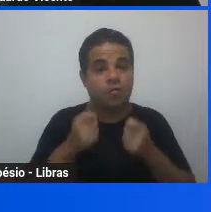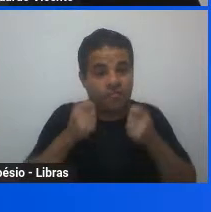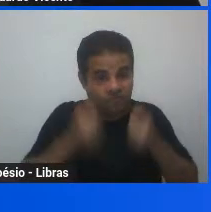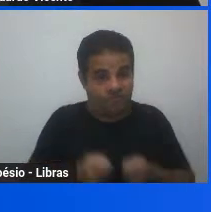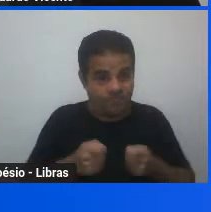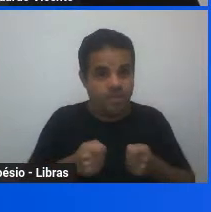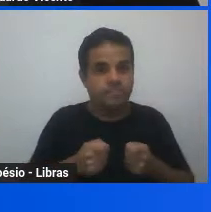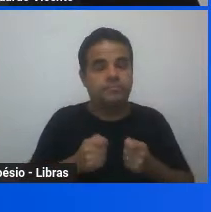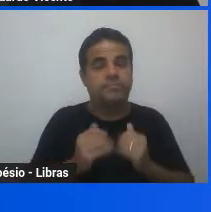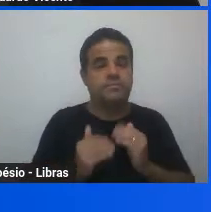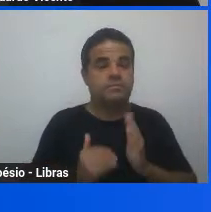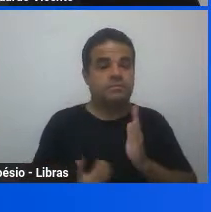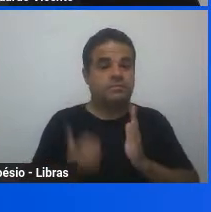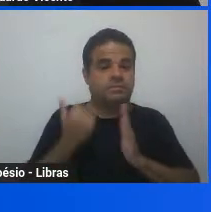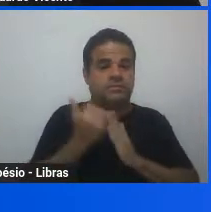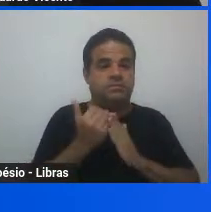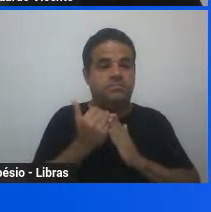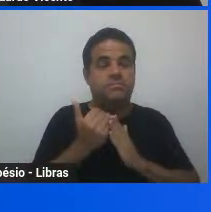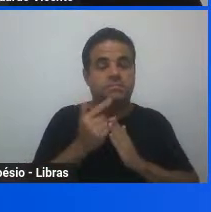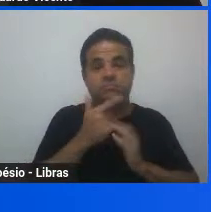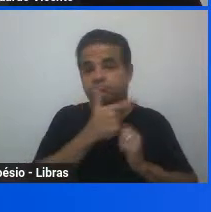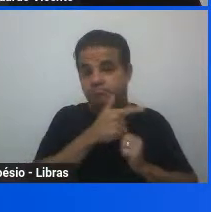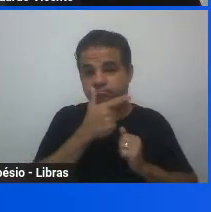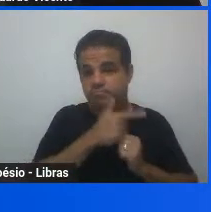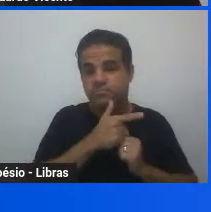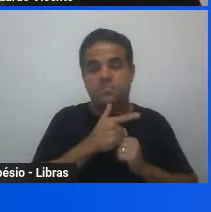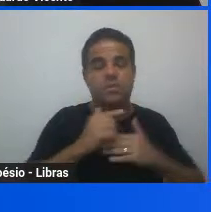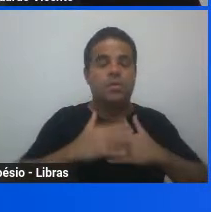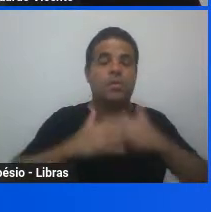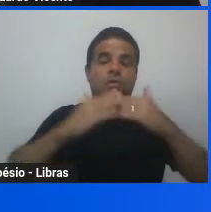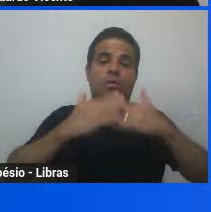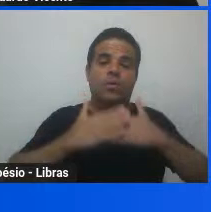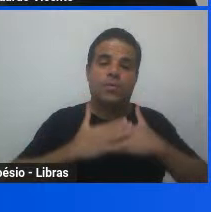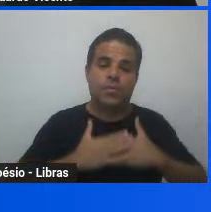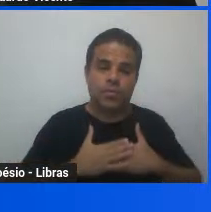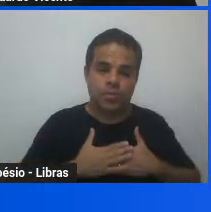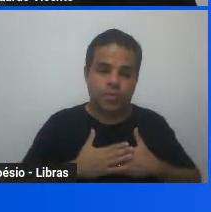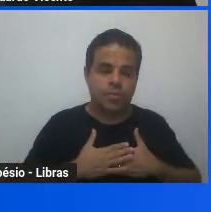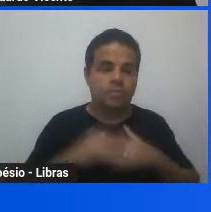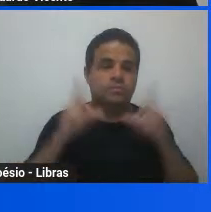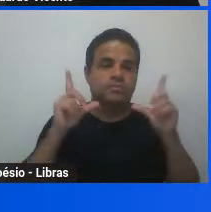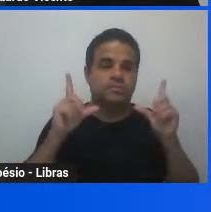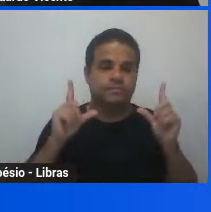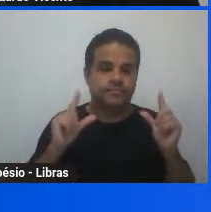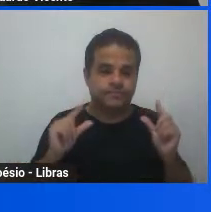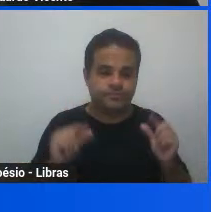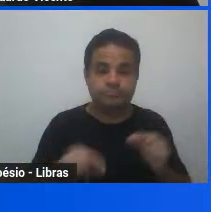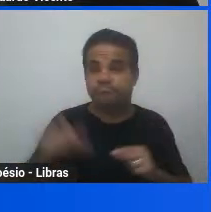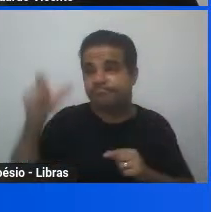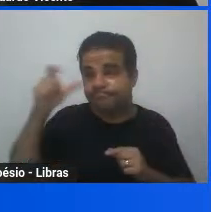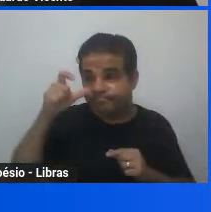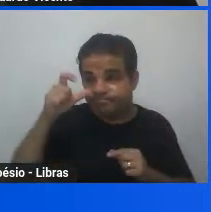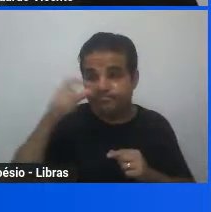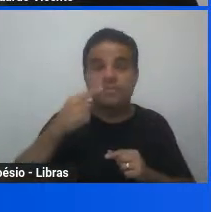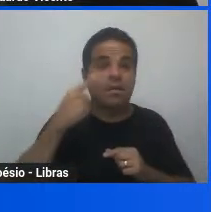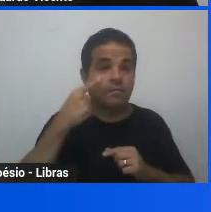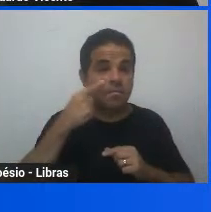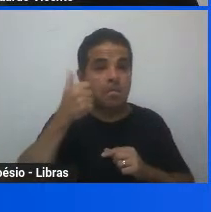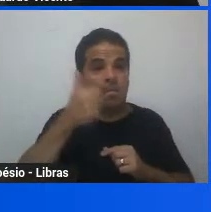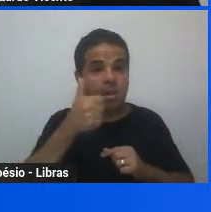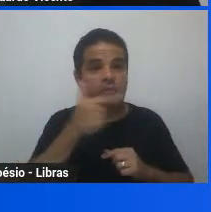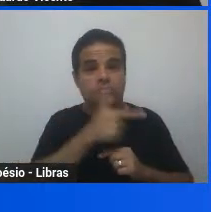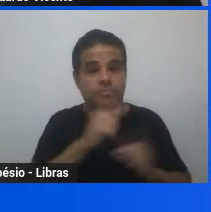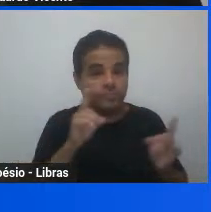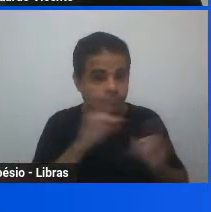para cima. E vou tentar aliviar essa desobstrução, observando se ela foi concluída e se a